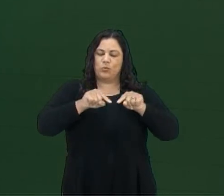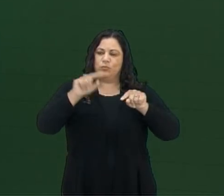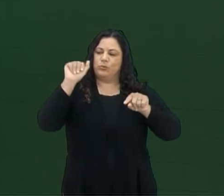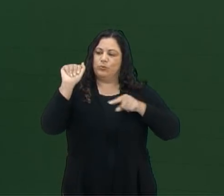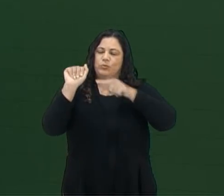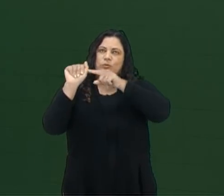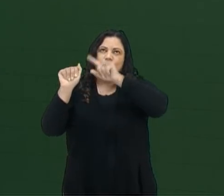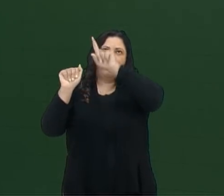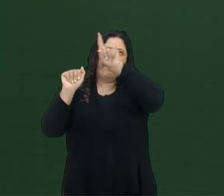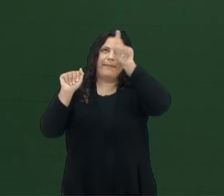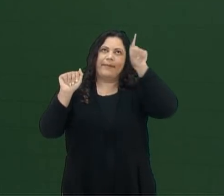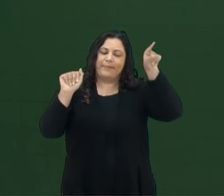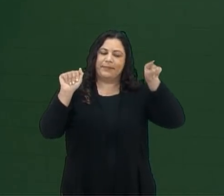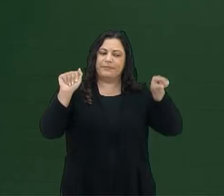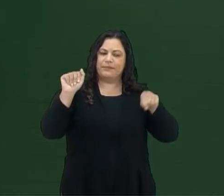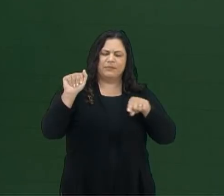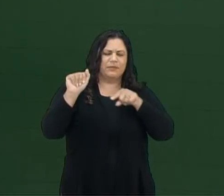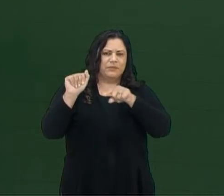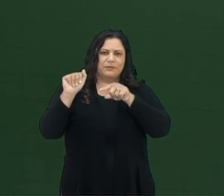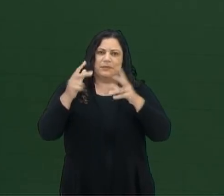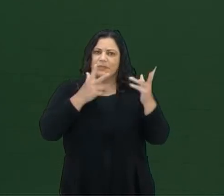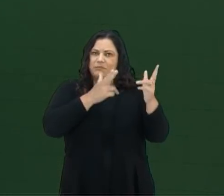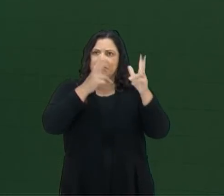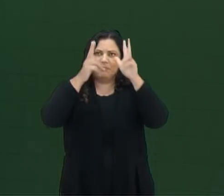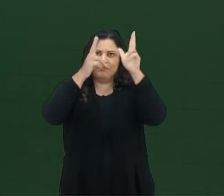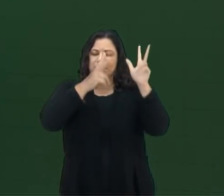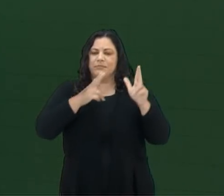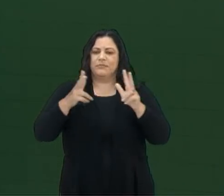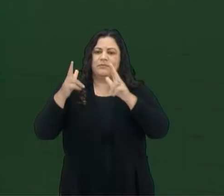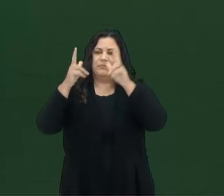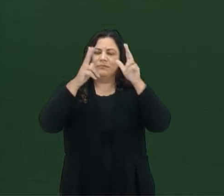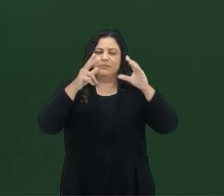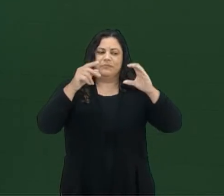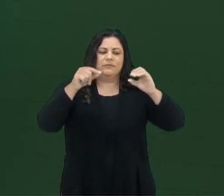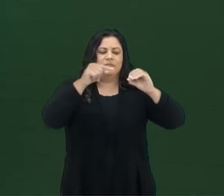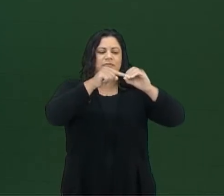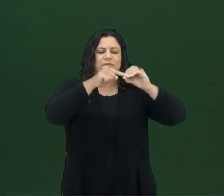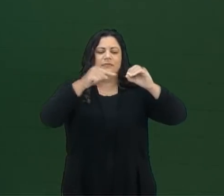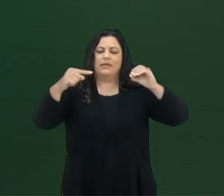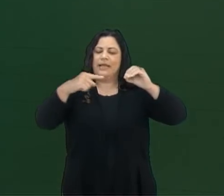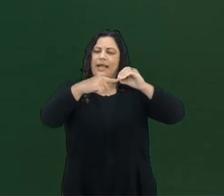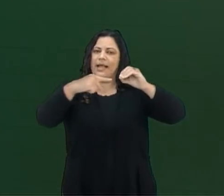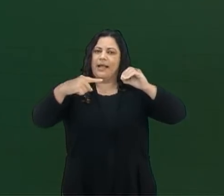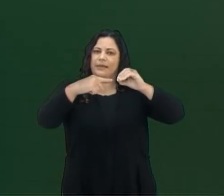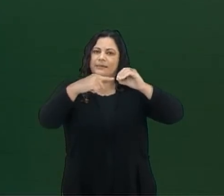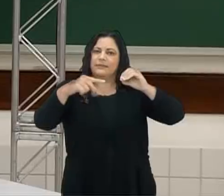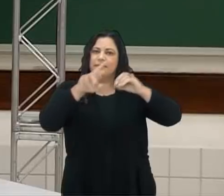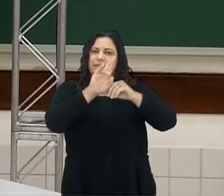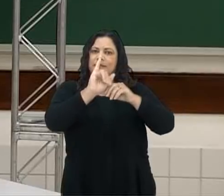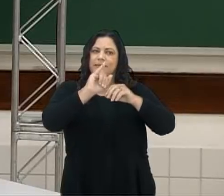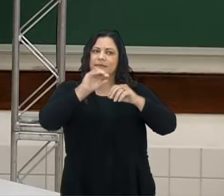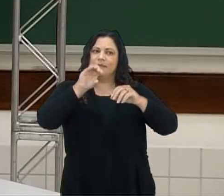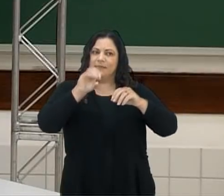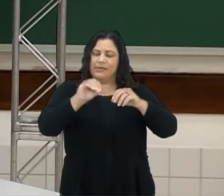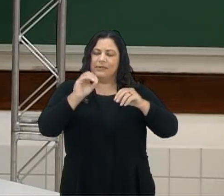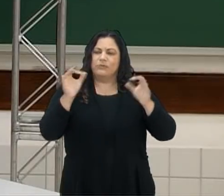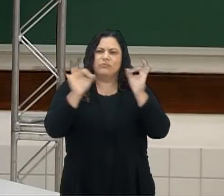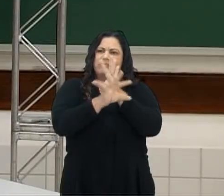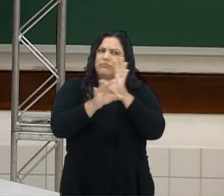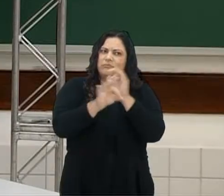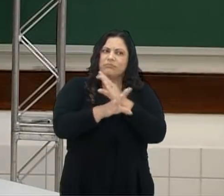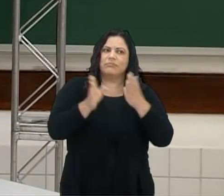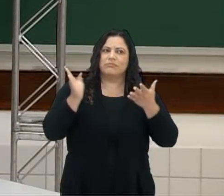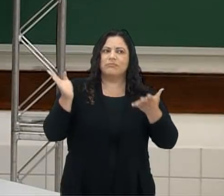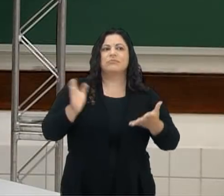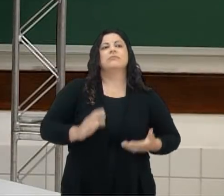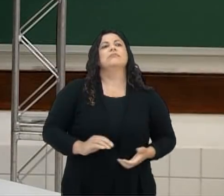lados têm o mesmo tamanho que o raio, ok? O raio é igual ao tamanho de todos os lados, e nós temos dessa forma o hexágono,